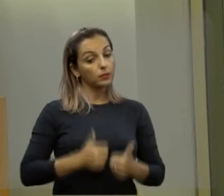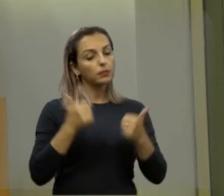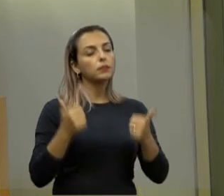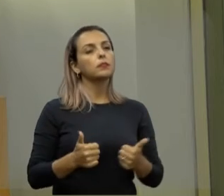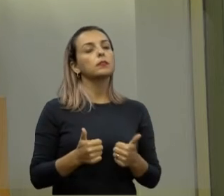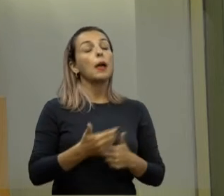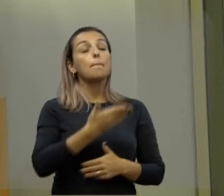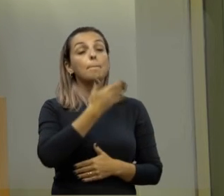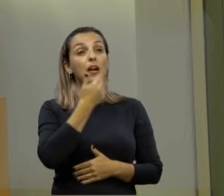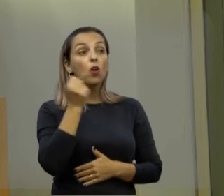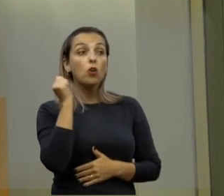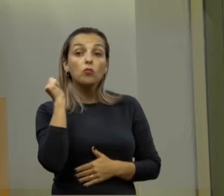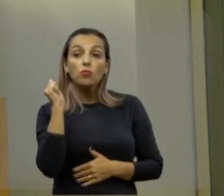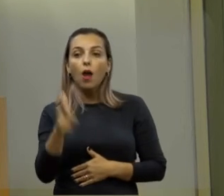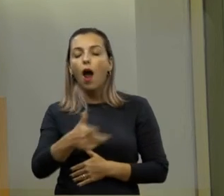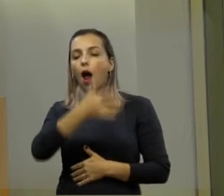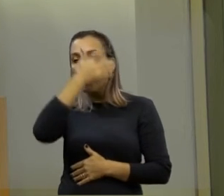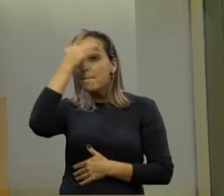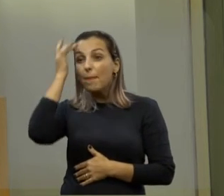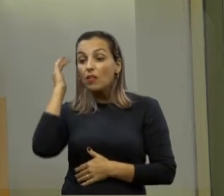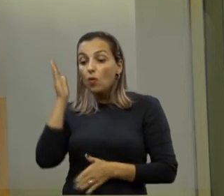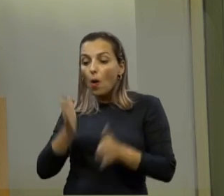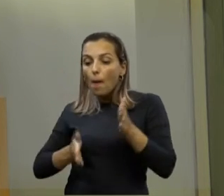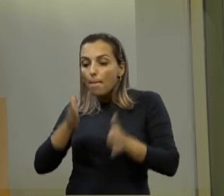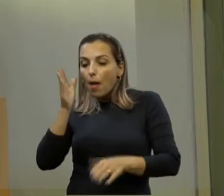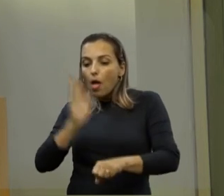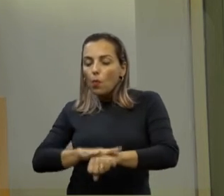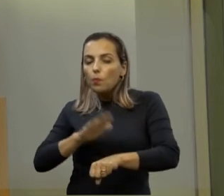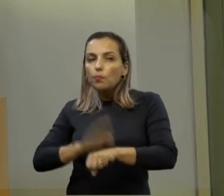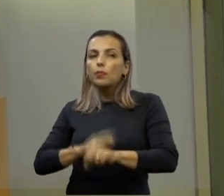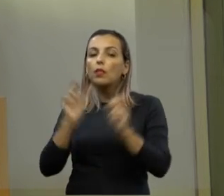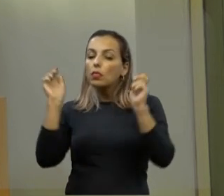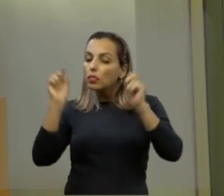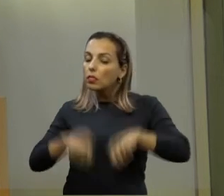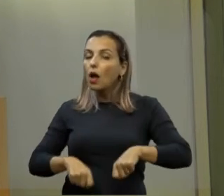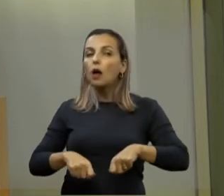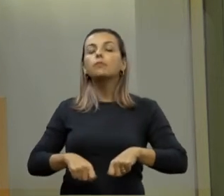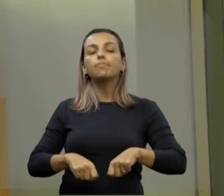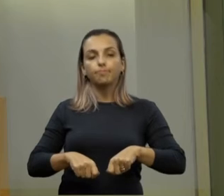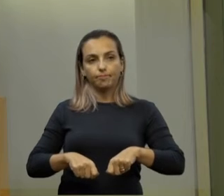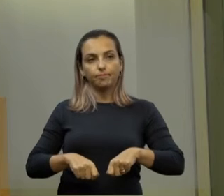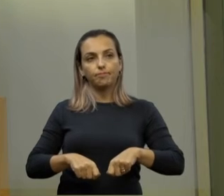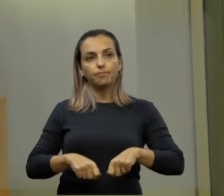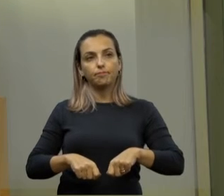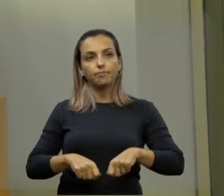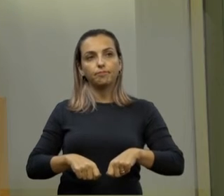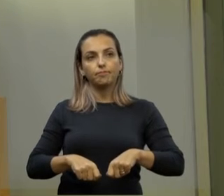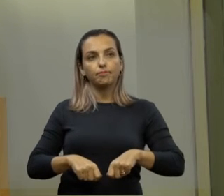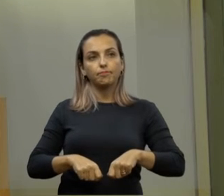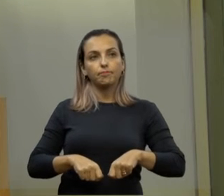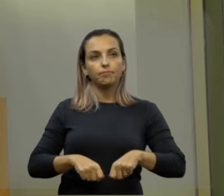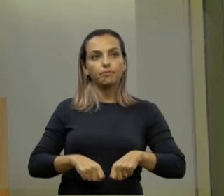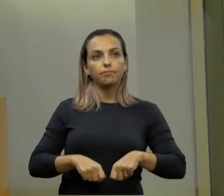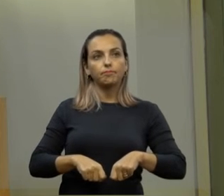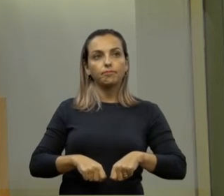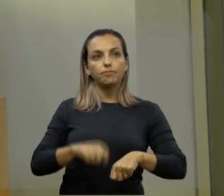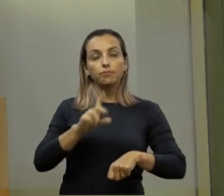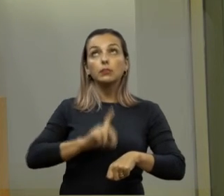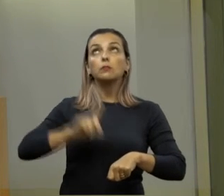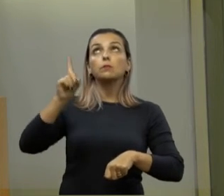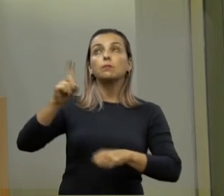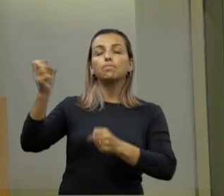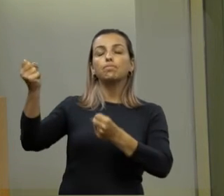melhor ainda que as pessoas tenham tempo hábil pela primeira para pela osha pela permissão Divina